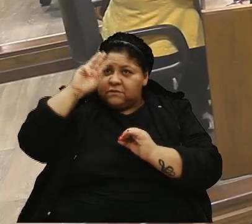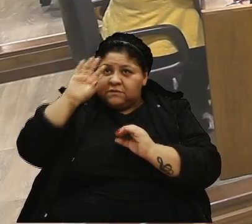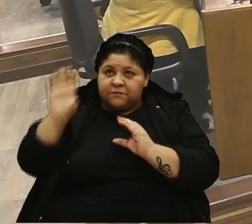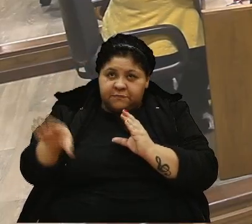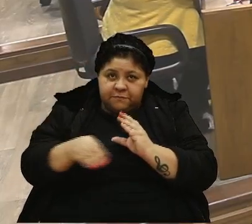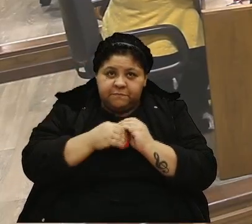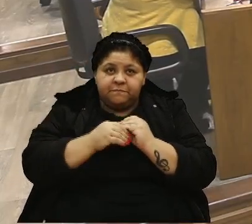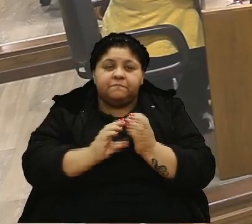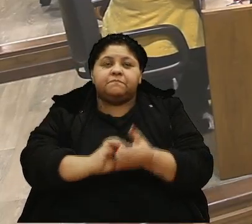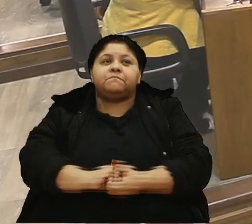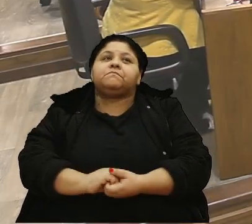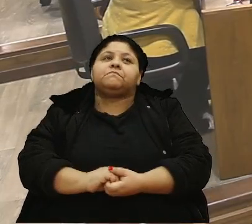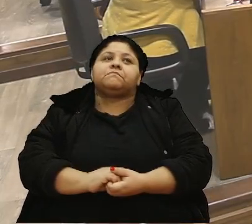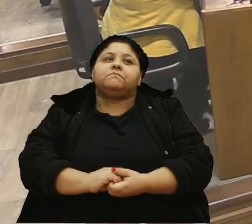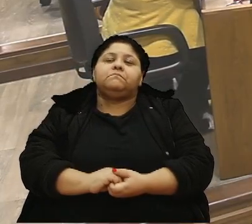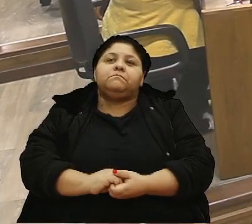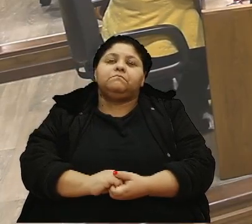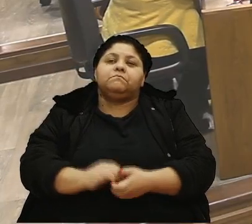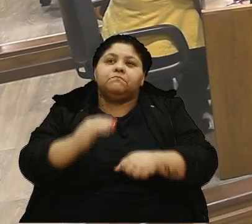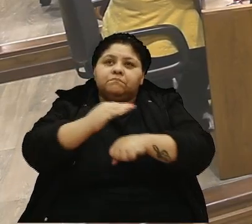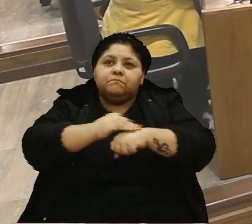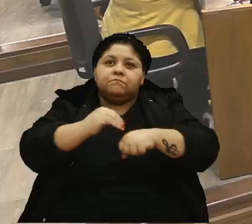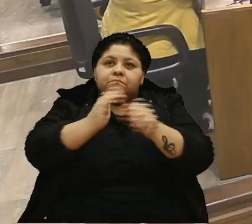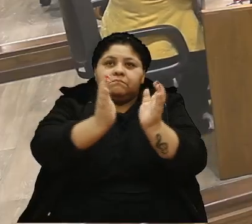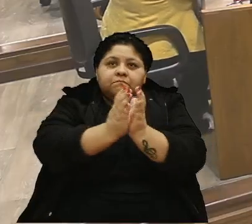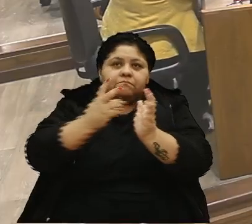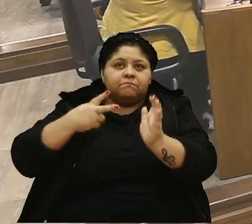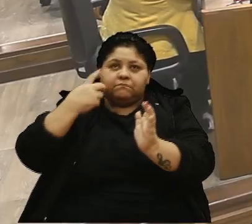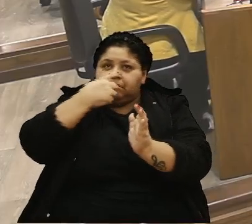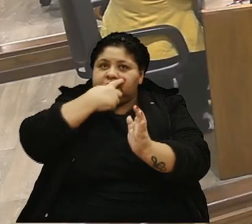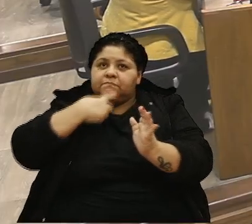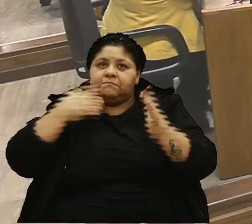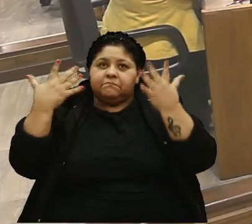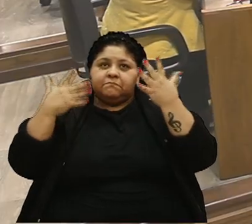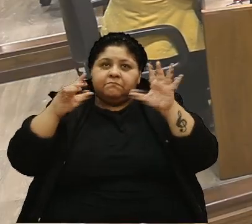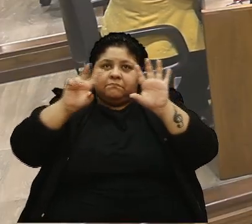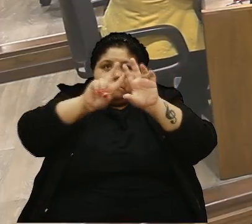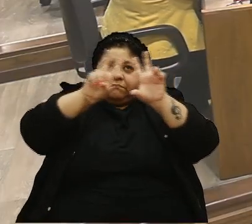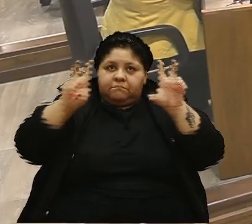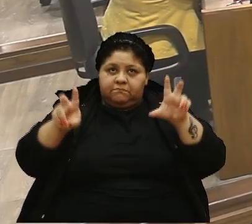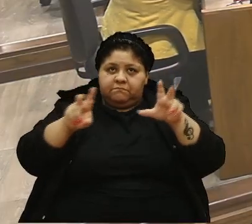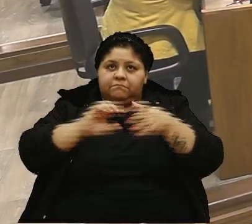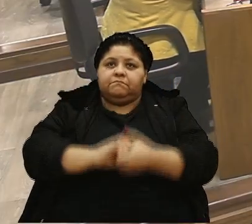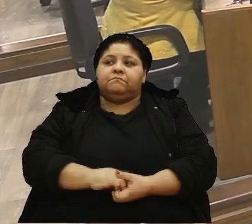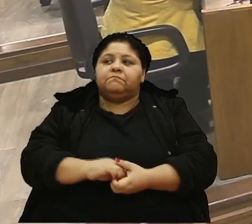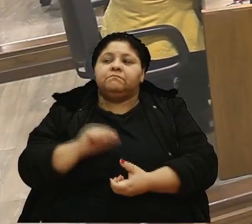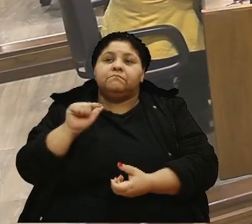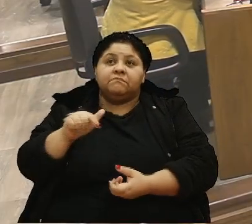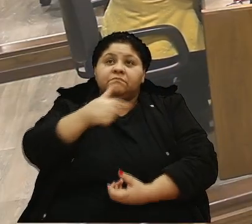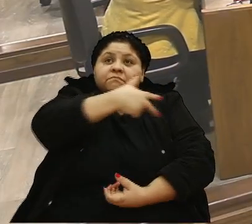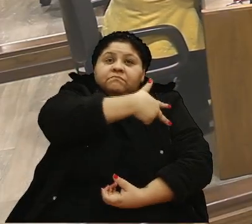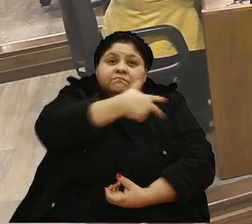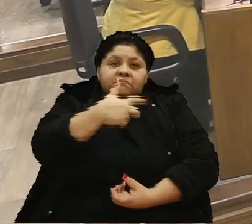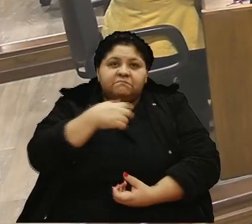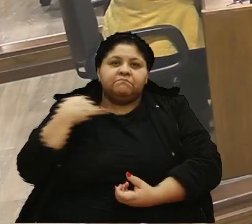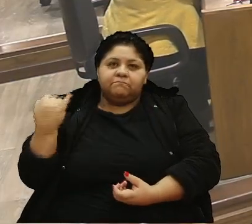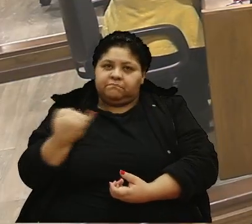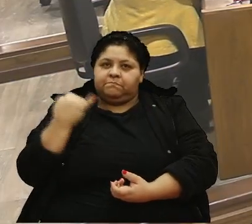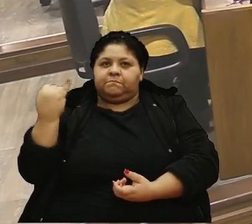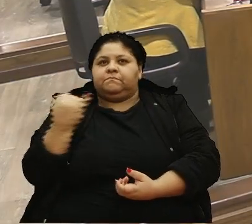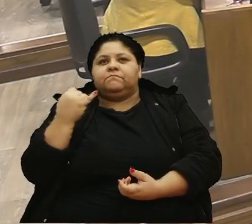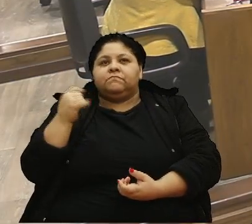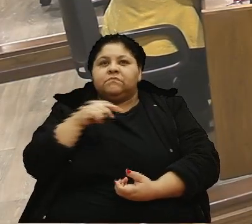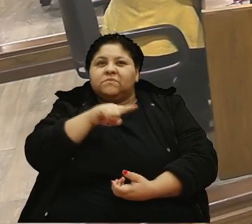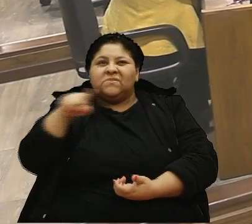parte. Nobre colega vereador Petrini, parabéns pelo tema. Essa questão da vacina é de extrema importância, pois